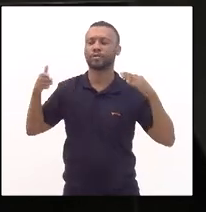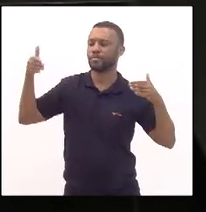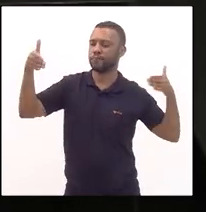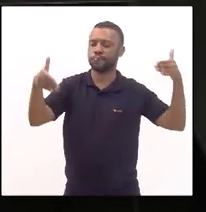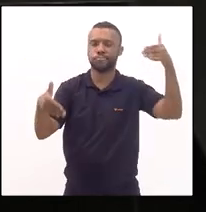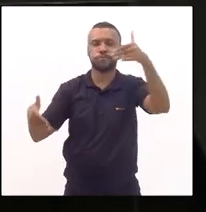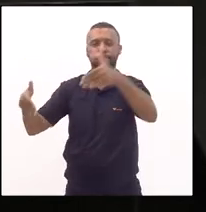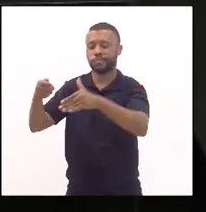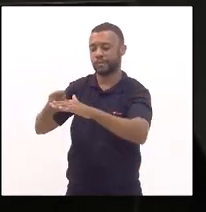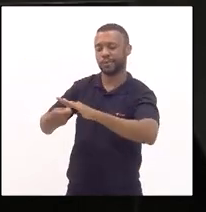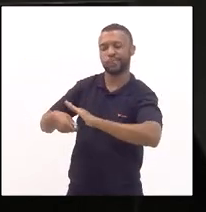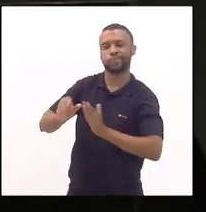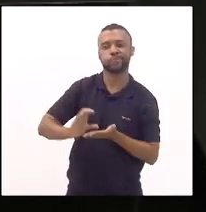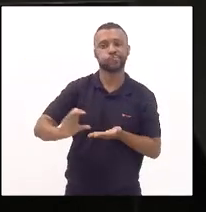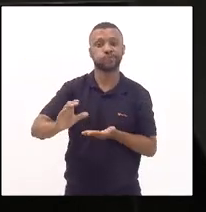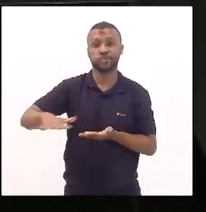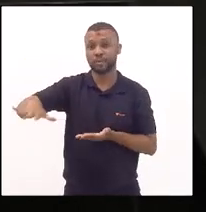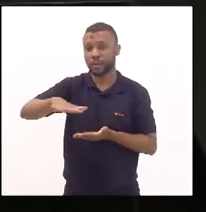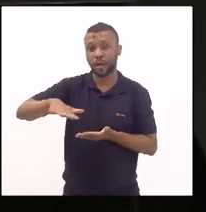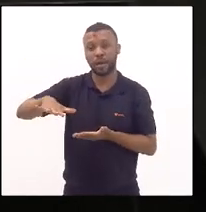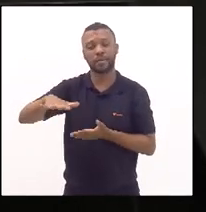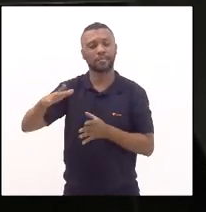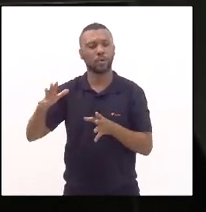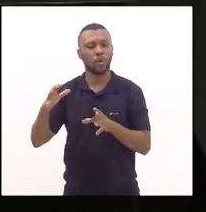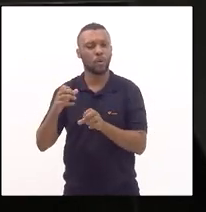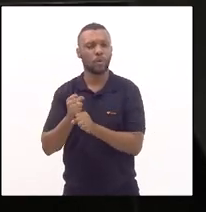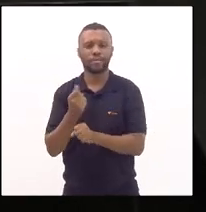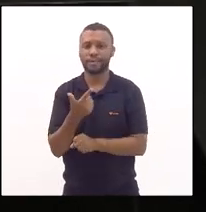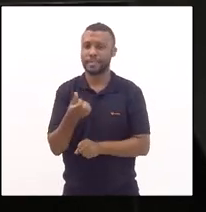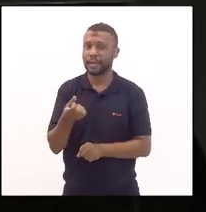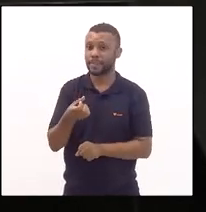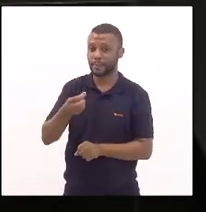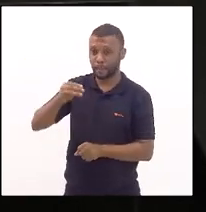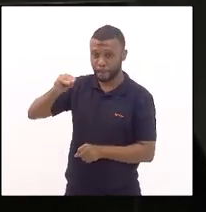Esses investimentos, na ordem de 26 milhões,